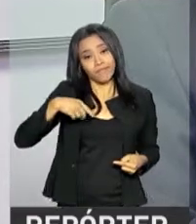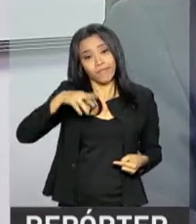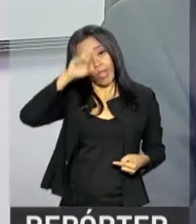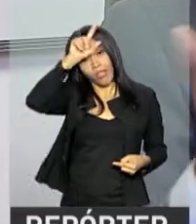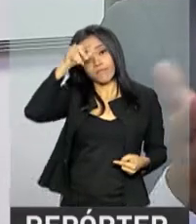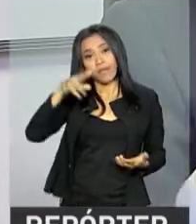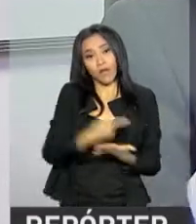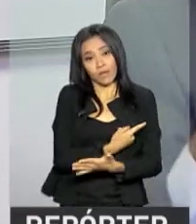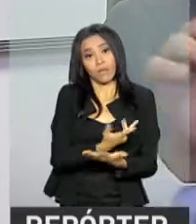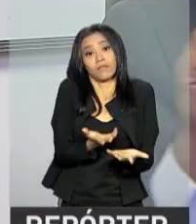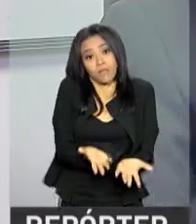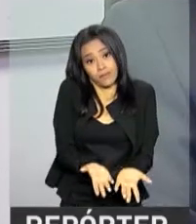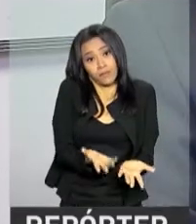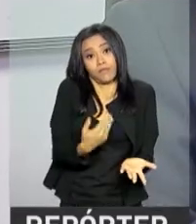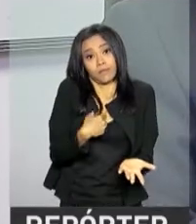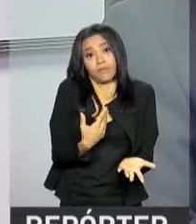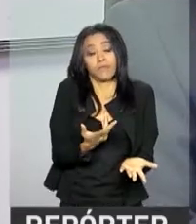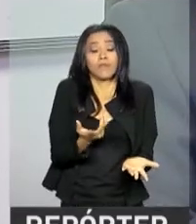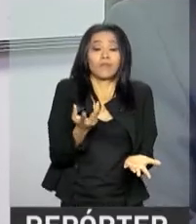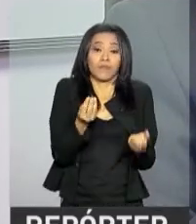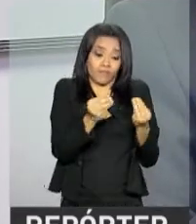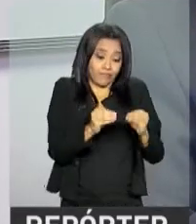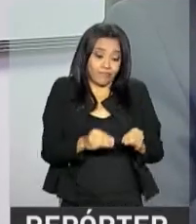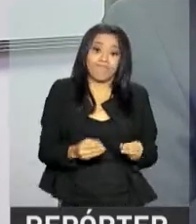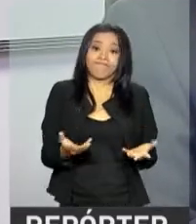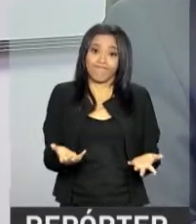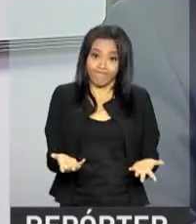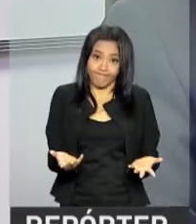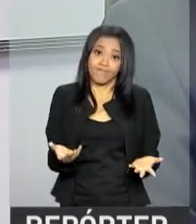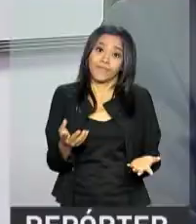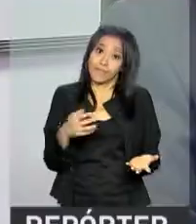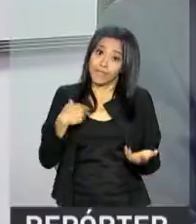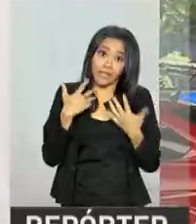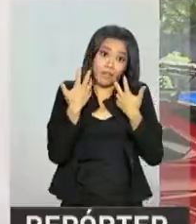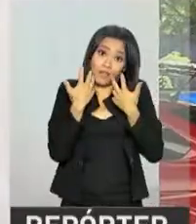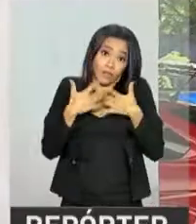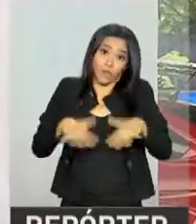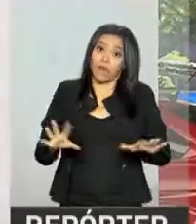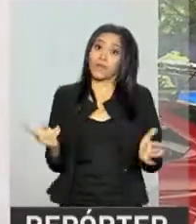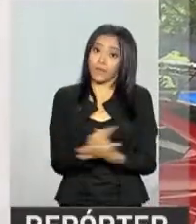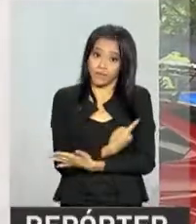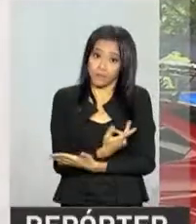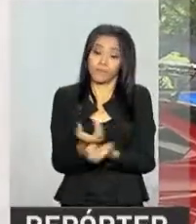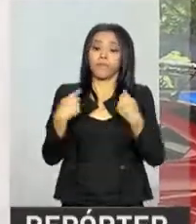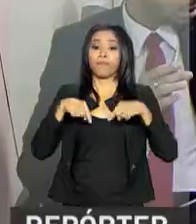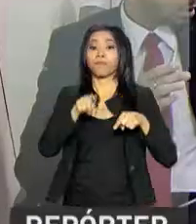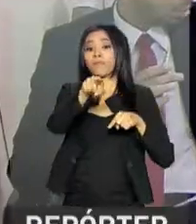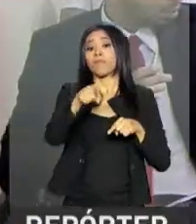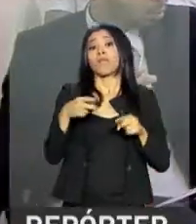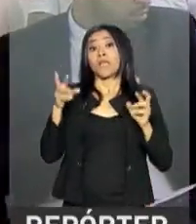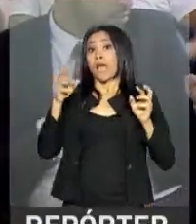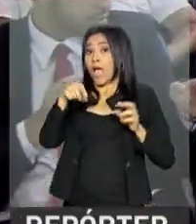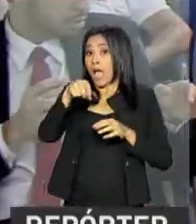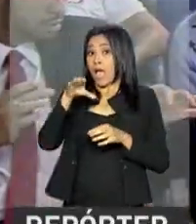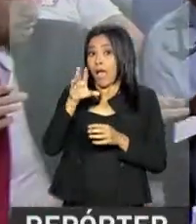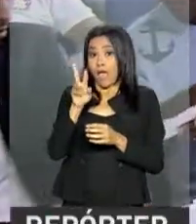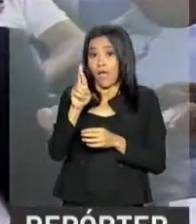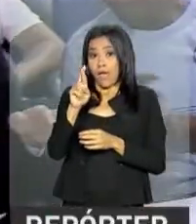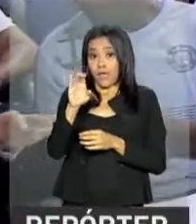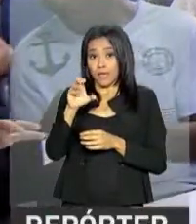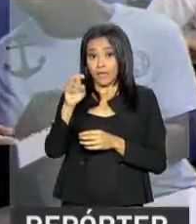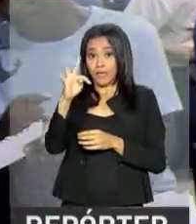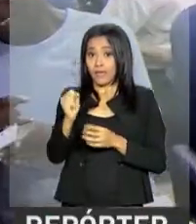não conferem os dados e acabam errando no próprio preenchimento, né? Isso é bastante comum. A estimativa da Receita Federal é de